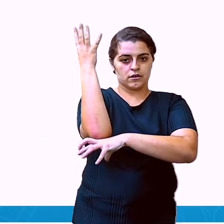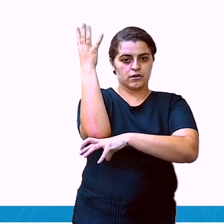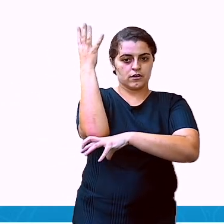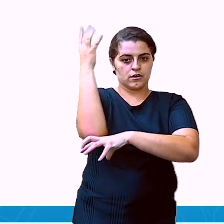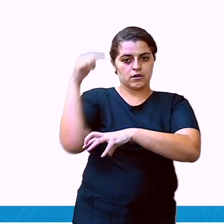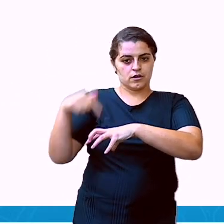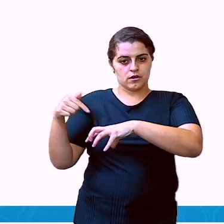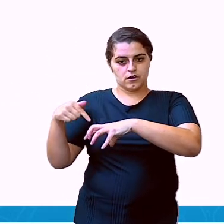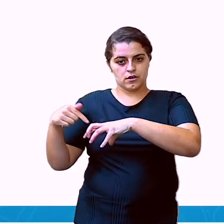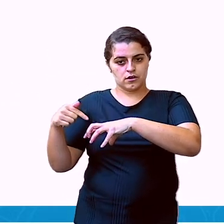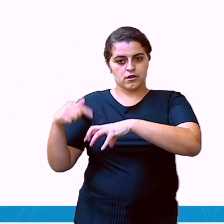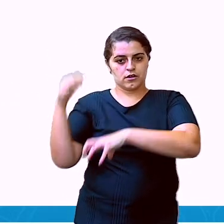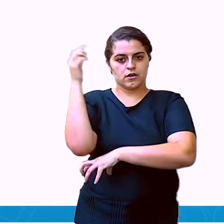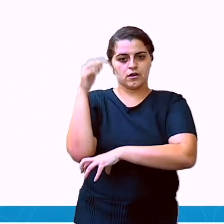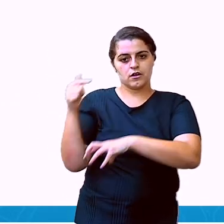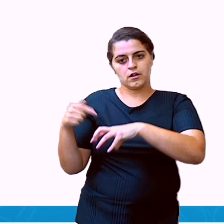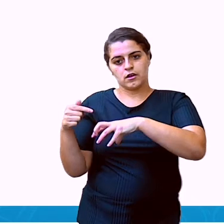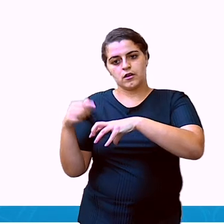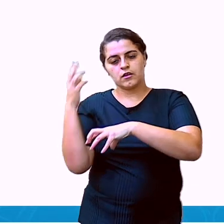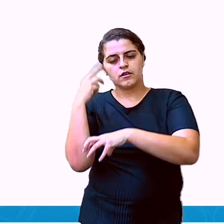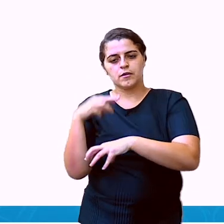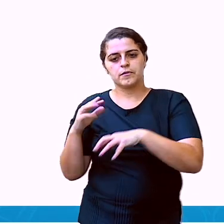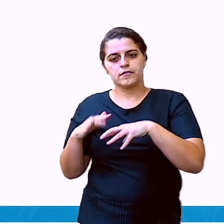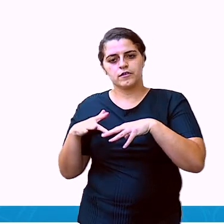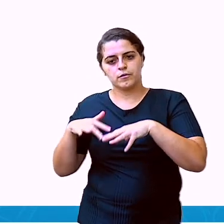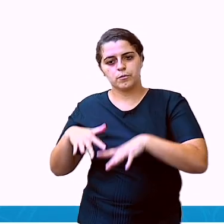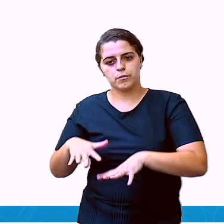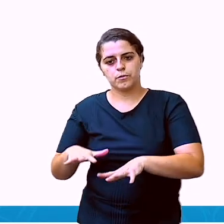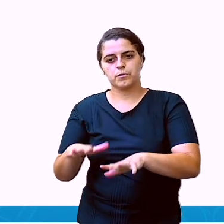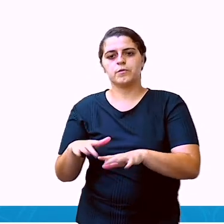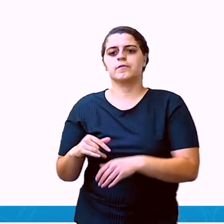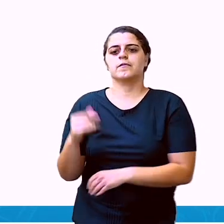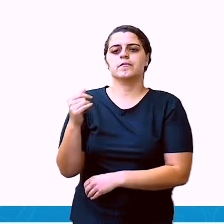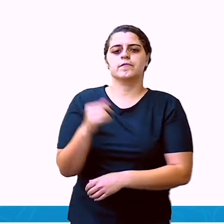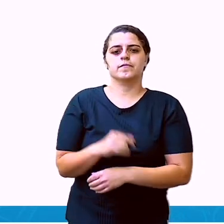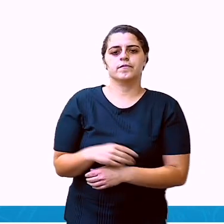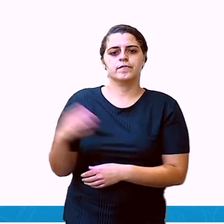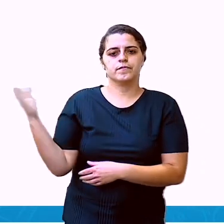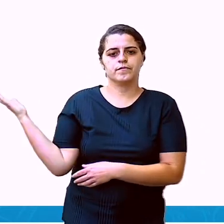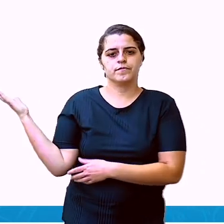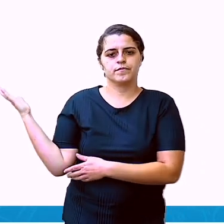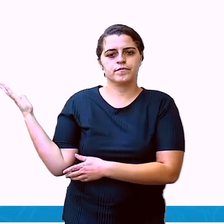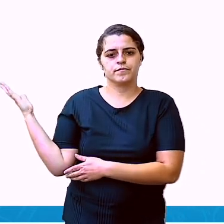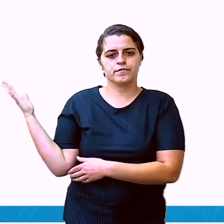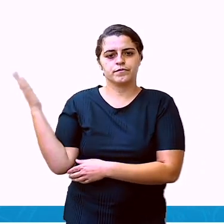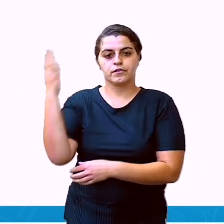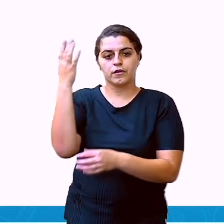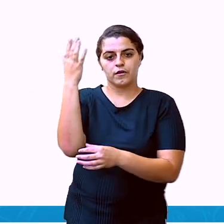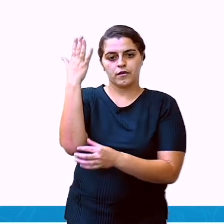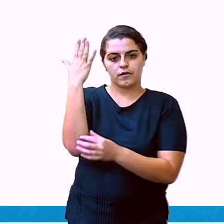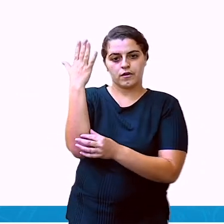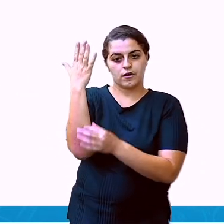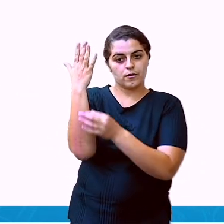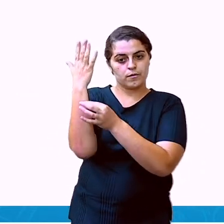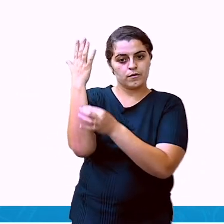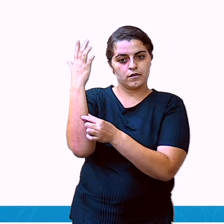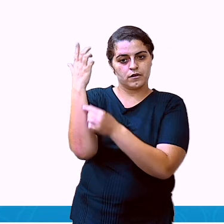planta, da raiz. Dá para você seguir, não é mesmo? O